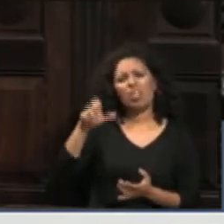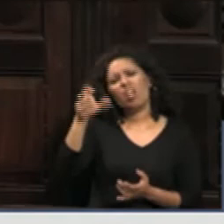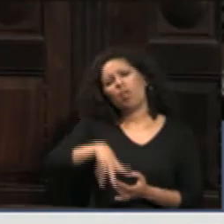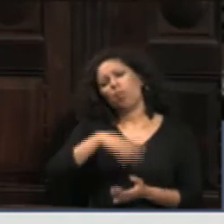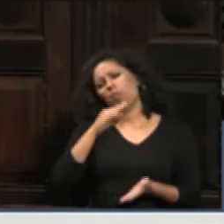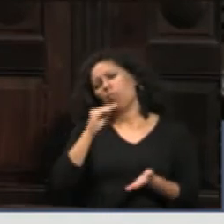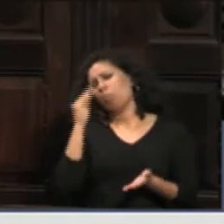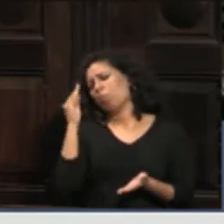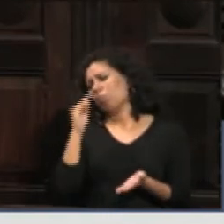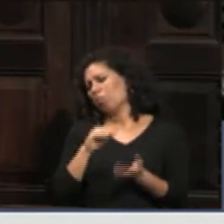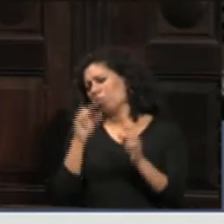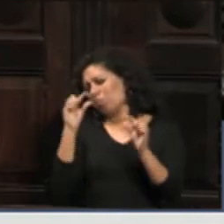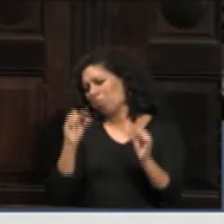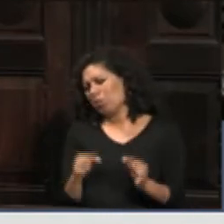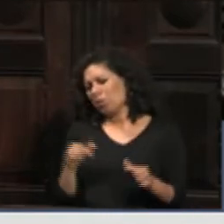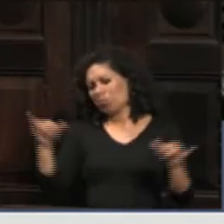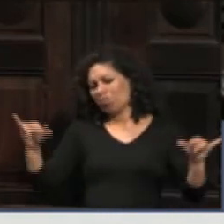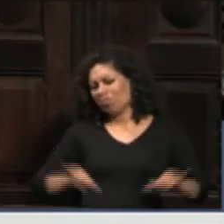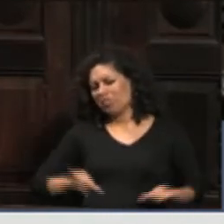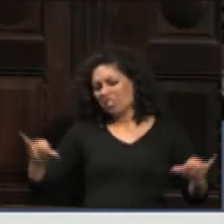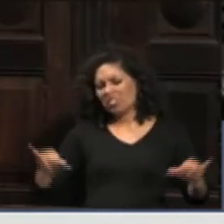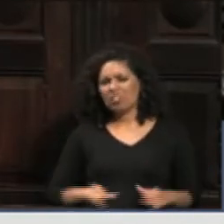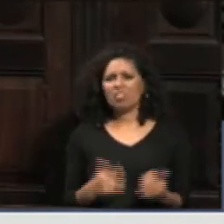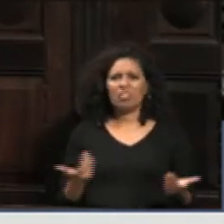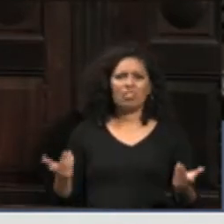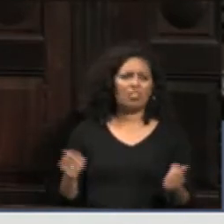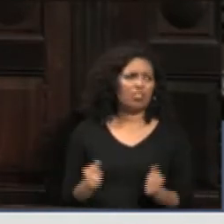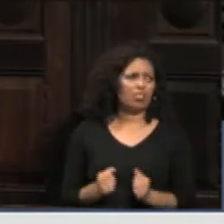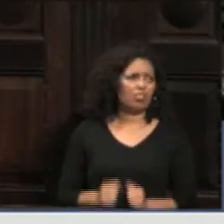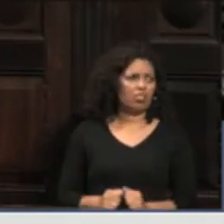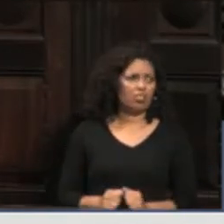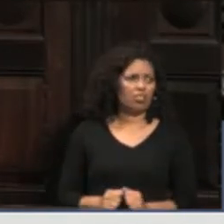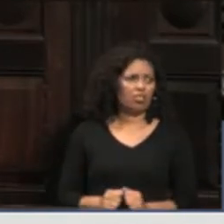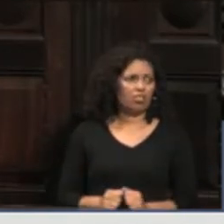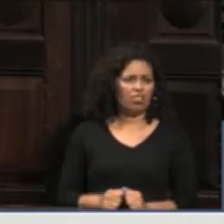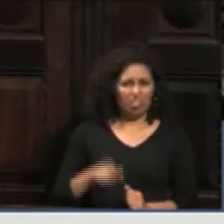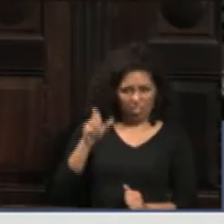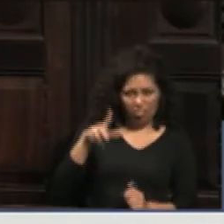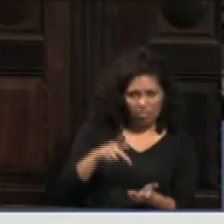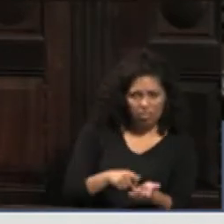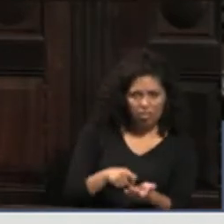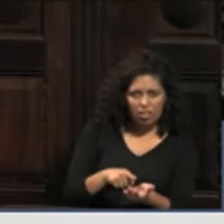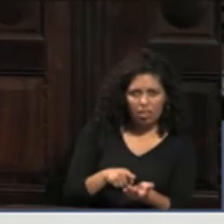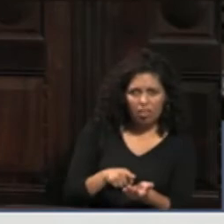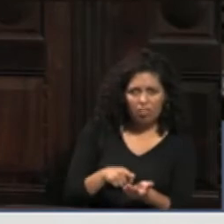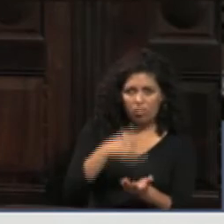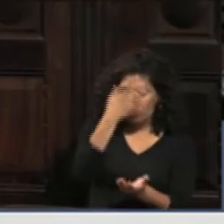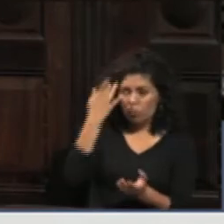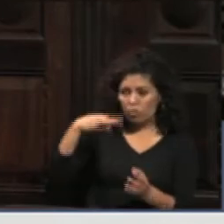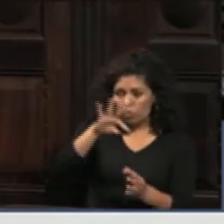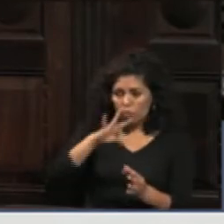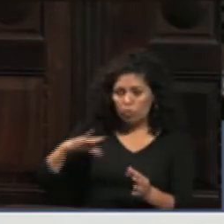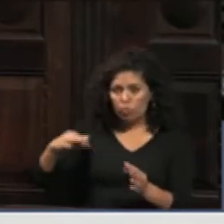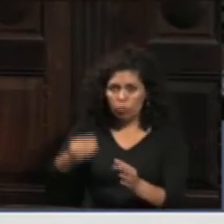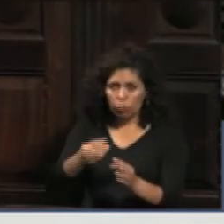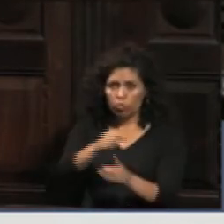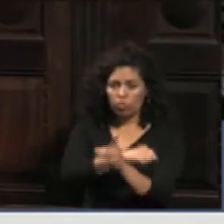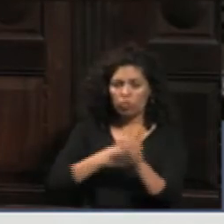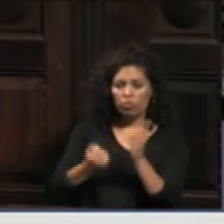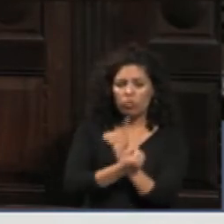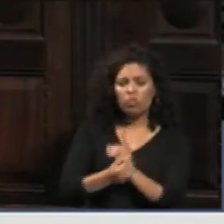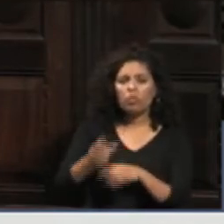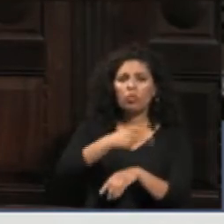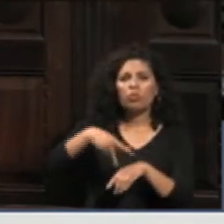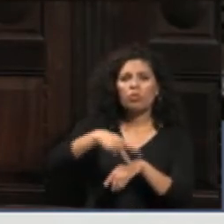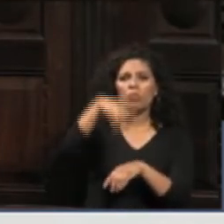torturar deveria ter matado. Será que é isto que o povo brasileiro está querendo